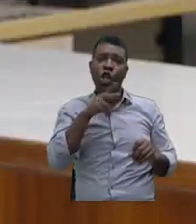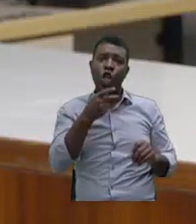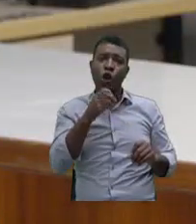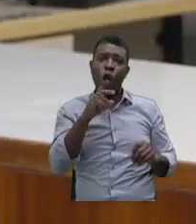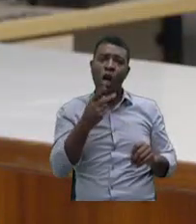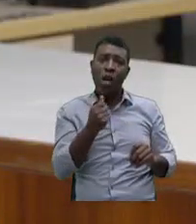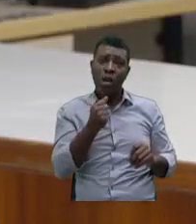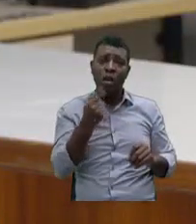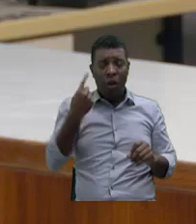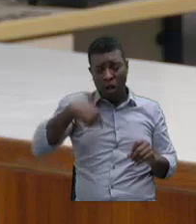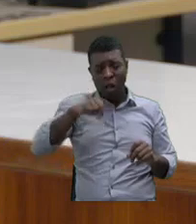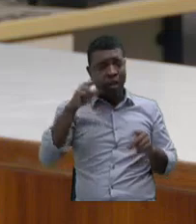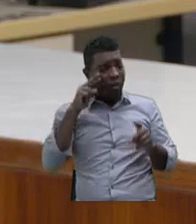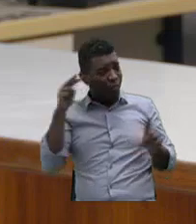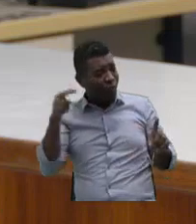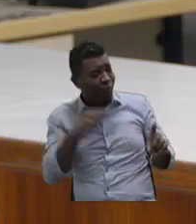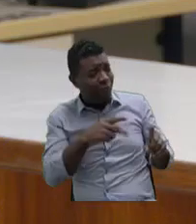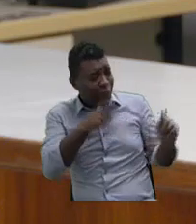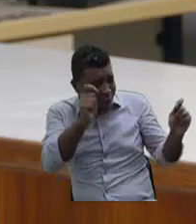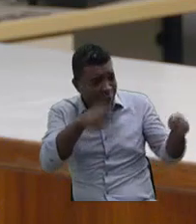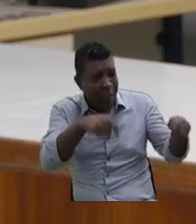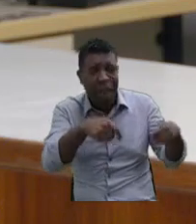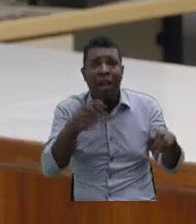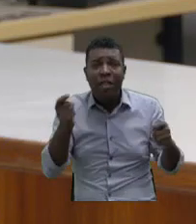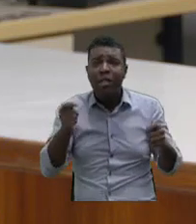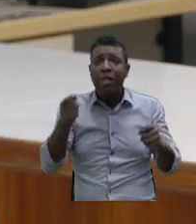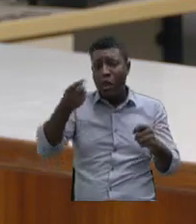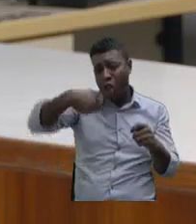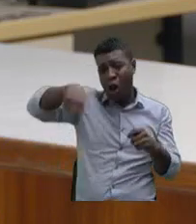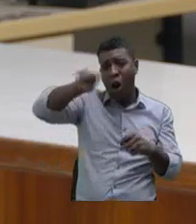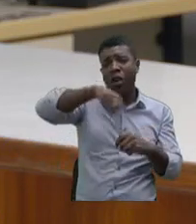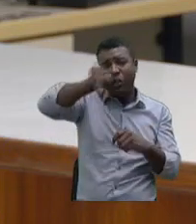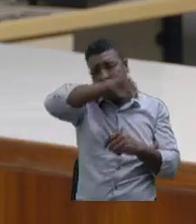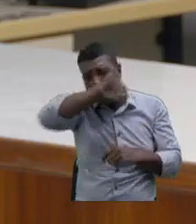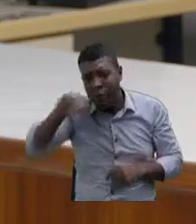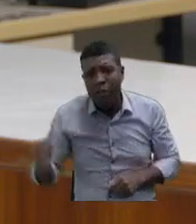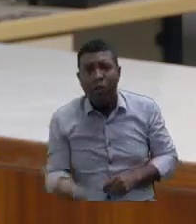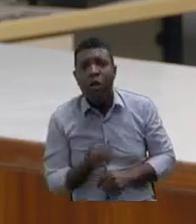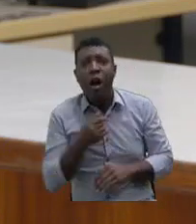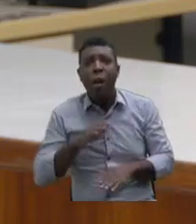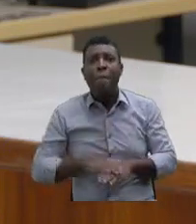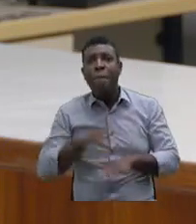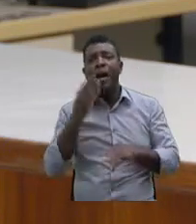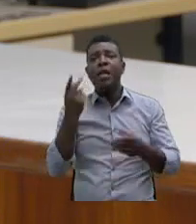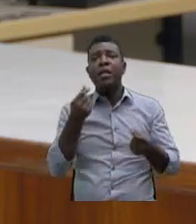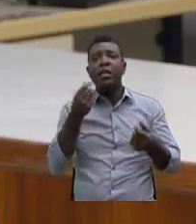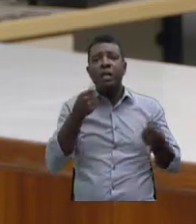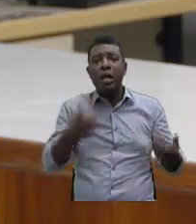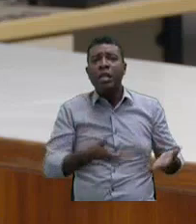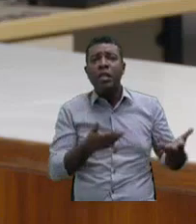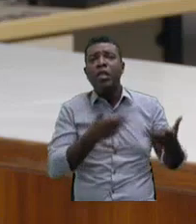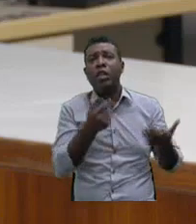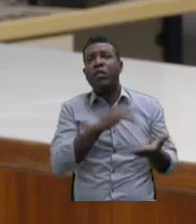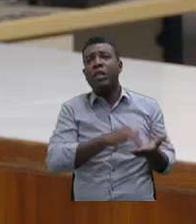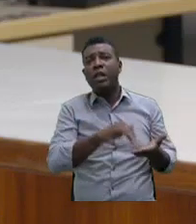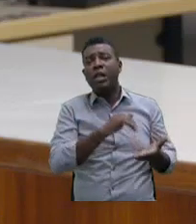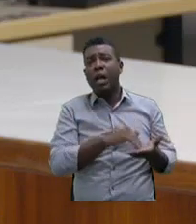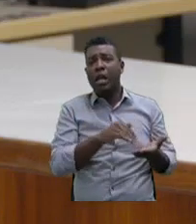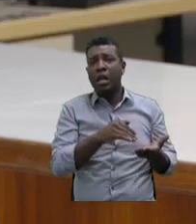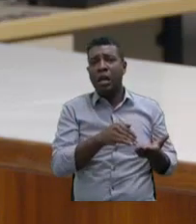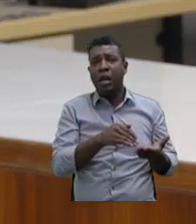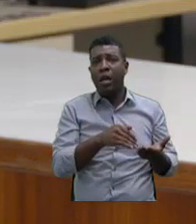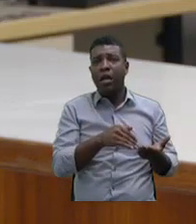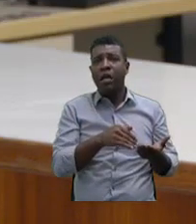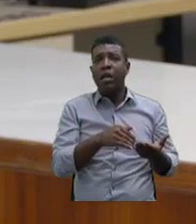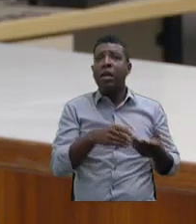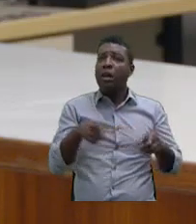grandes potenciais que nós precisamos aí de maiores incentivos por parte da Secretaria. Do mais,